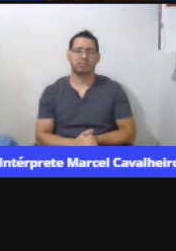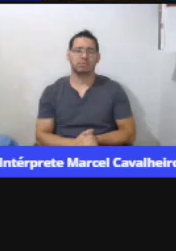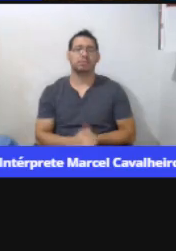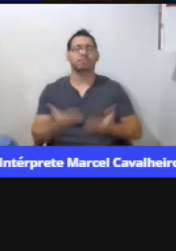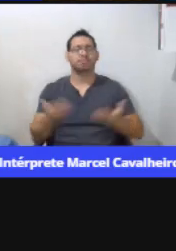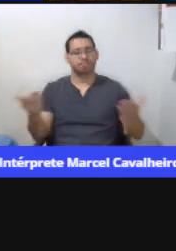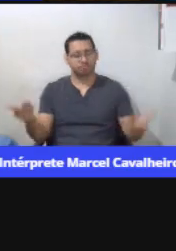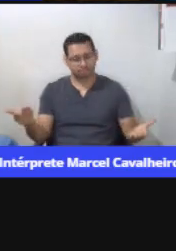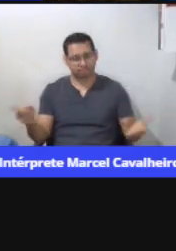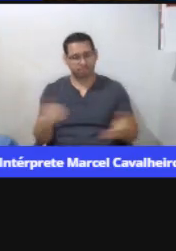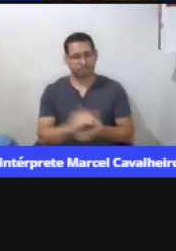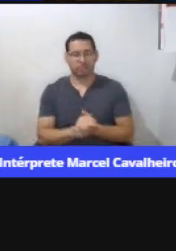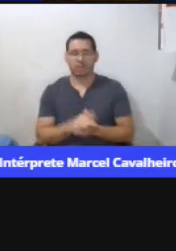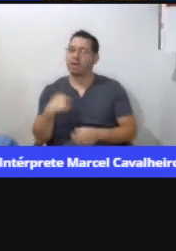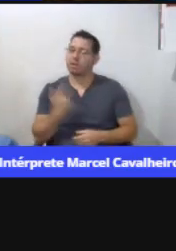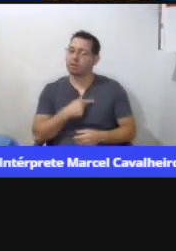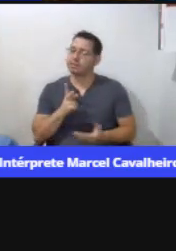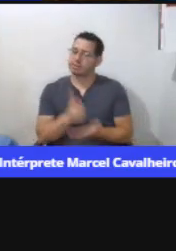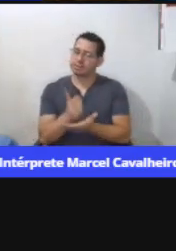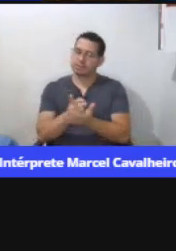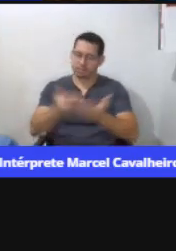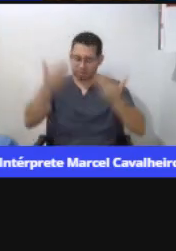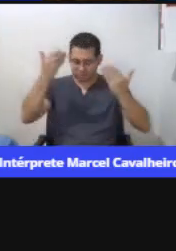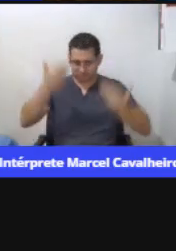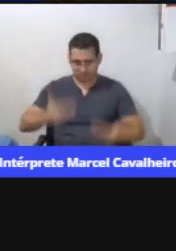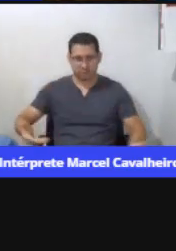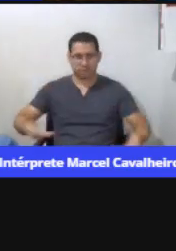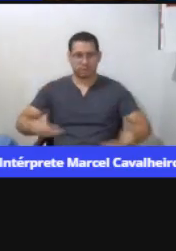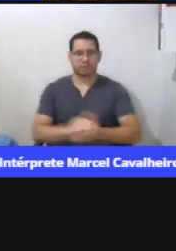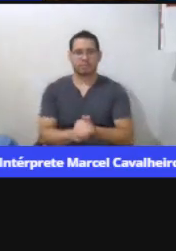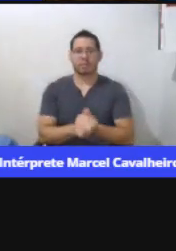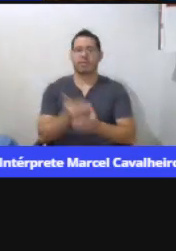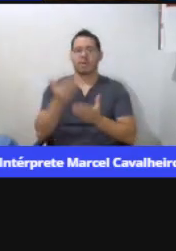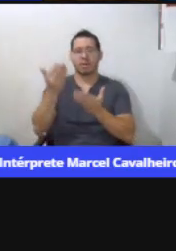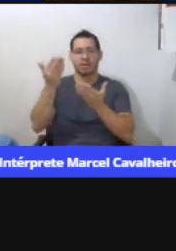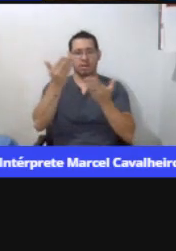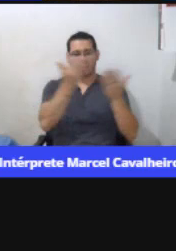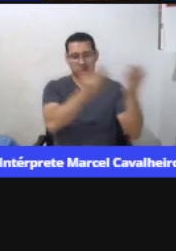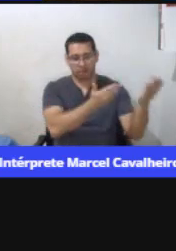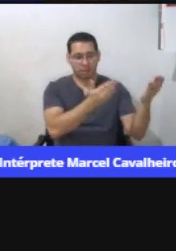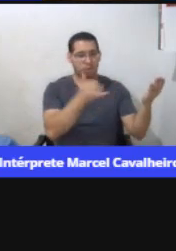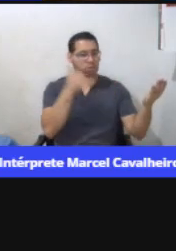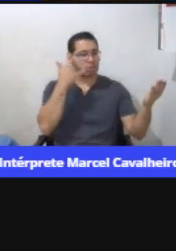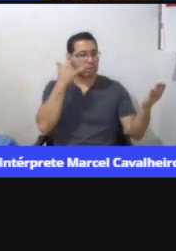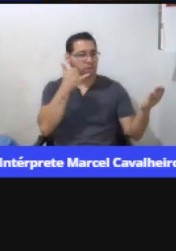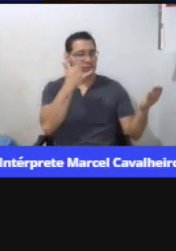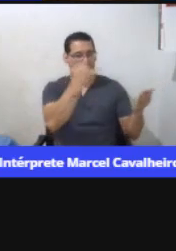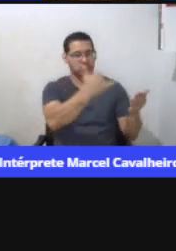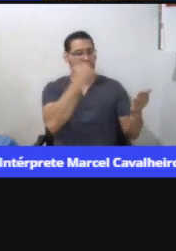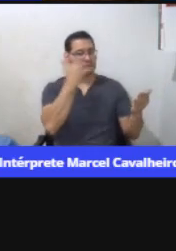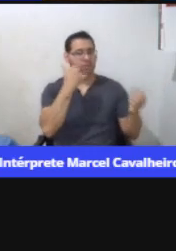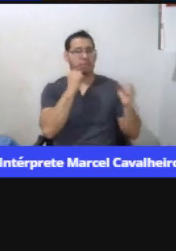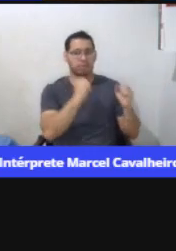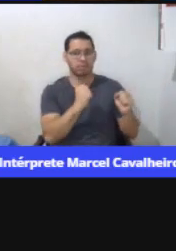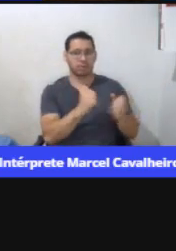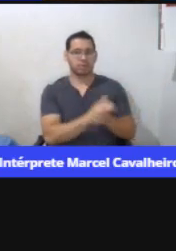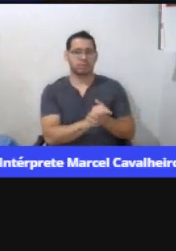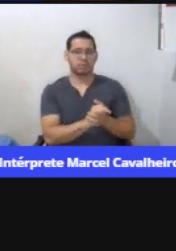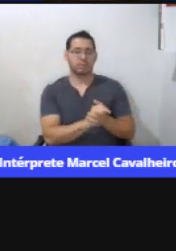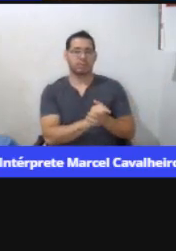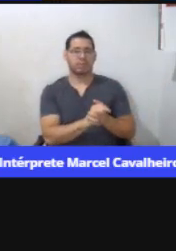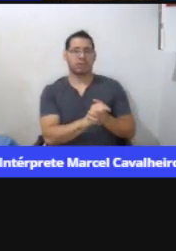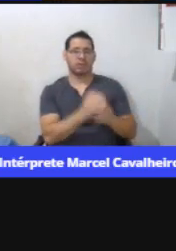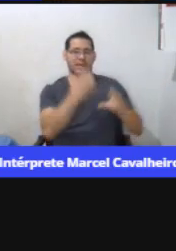Bom, nós estaremos sempre à disposição de vocês. Aqui está o nosso telefone para contato, nosso e-mail